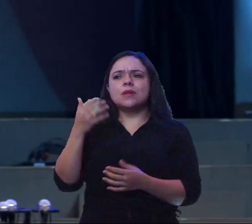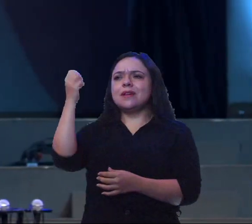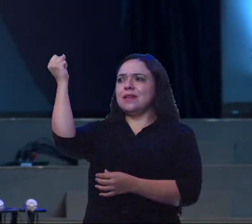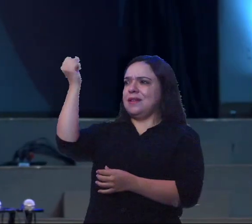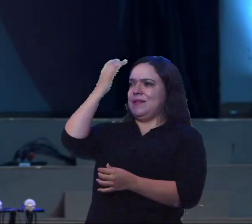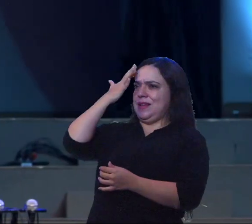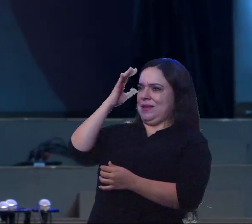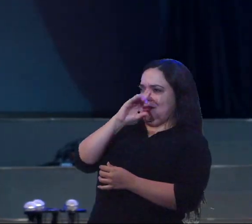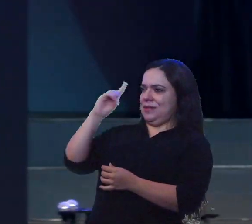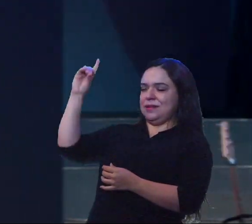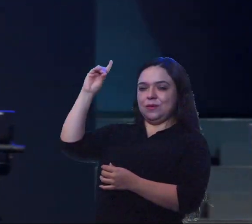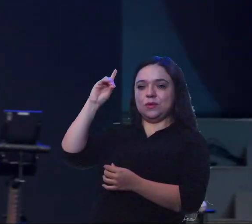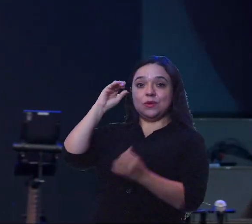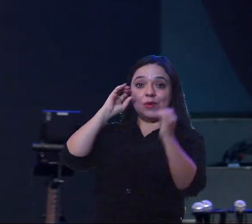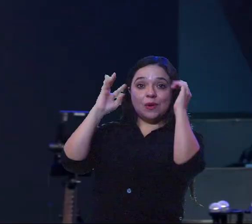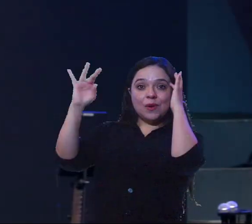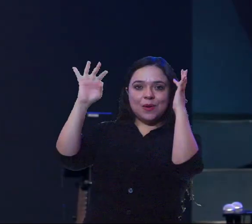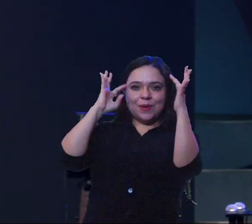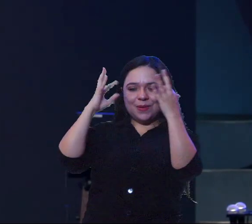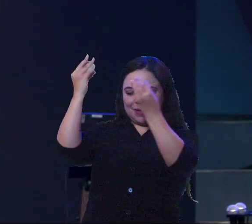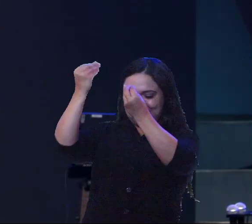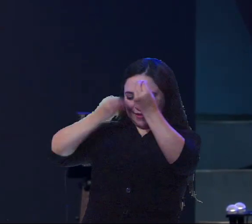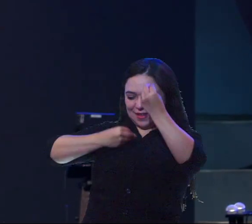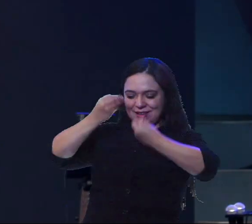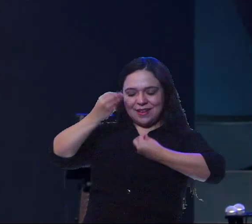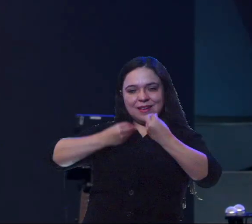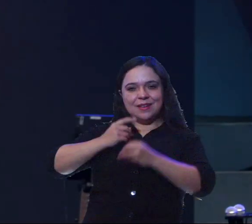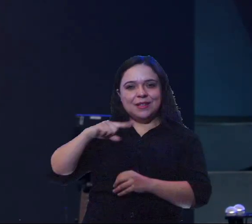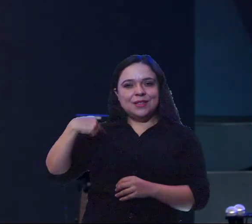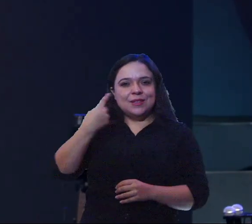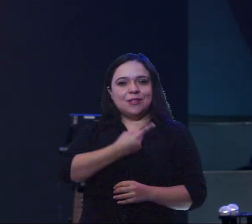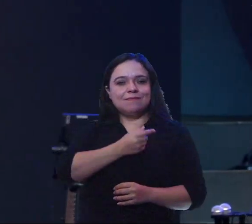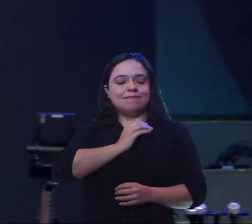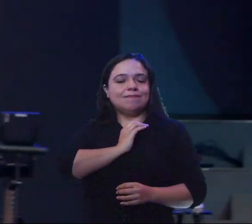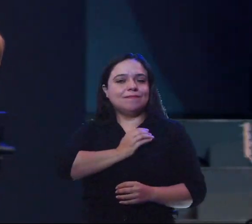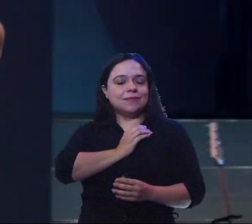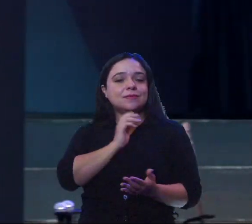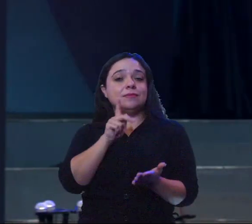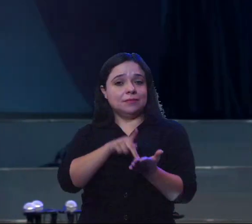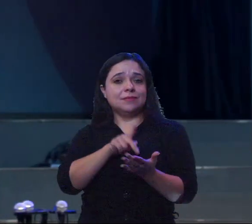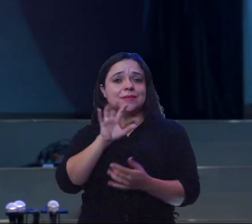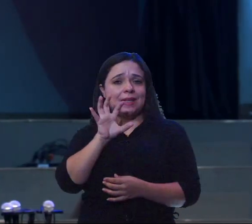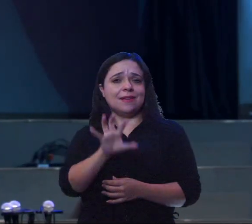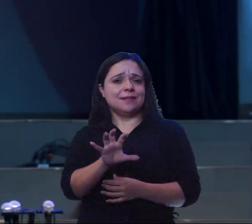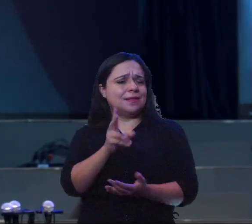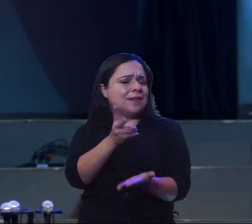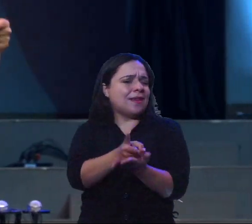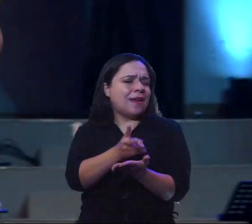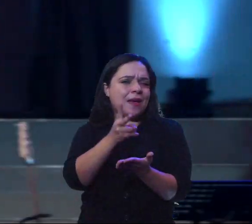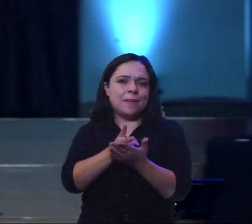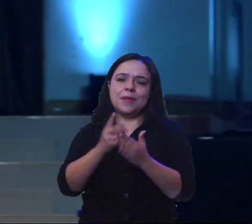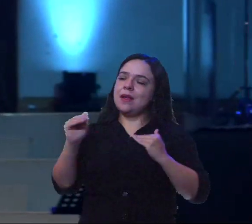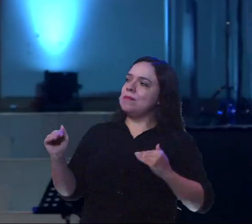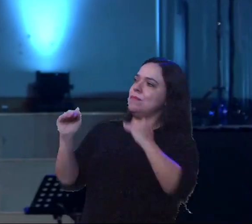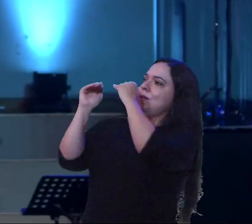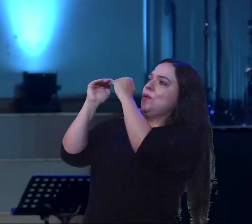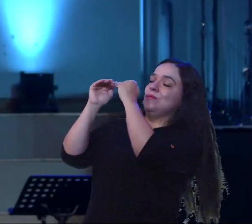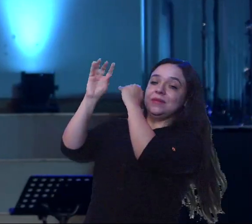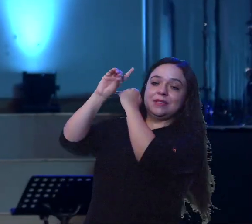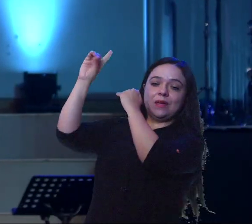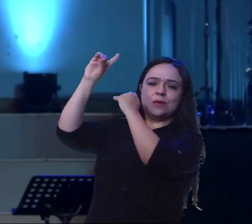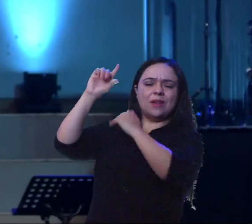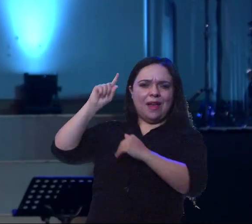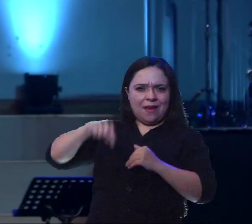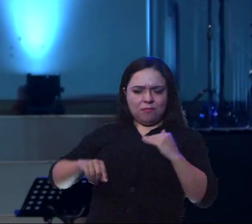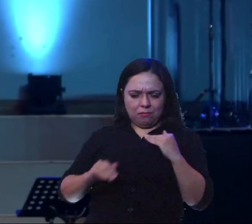de Deus, os sonhos que Ele coloca sobre nós, sobre os nossos corações, eles são sempre do tamanho de Deus e não do